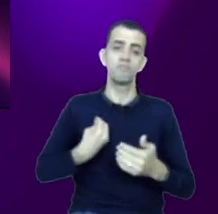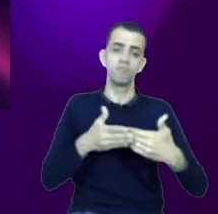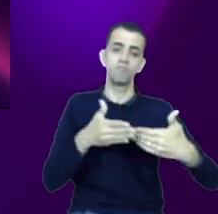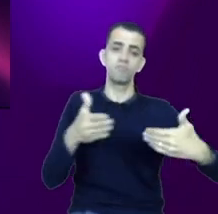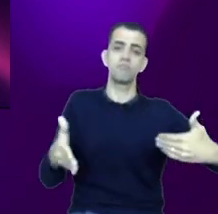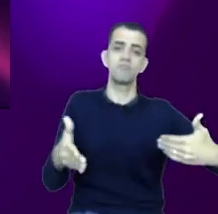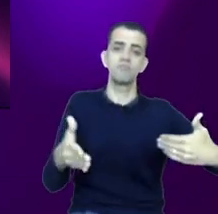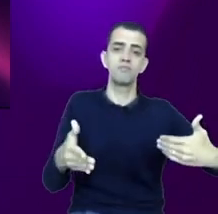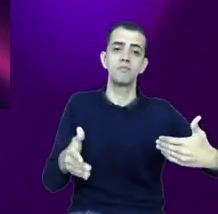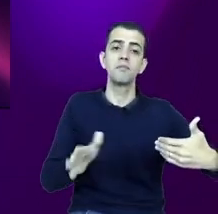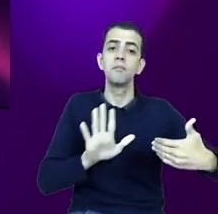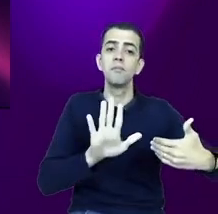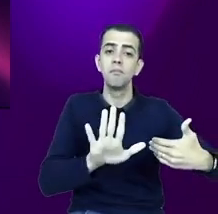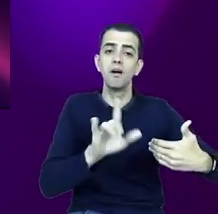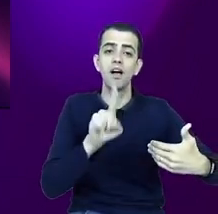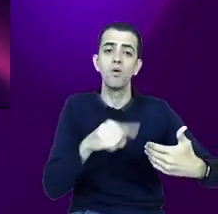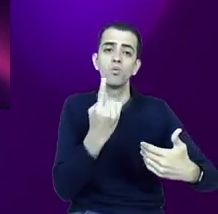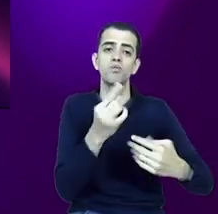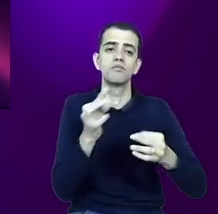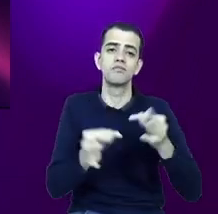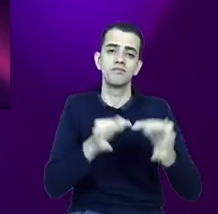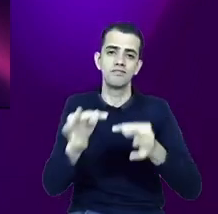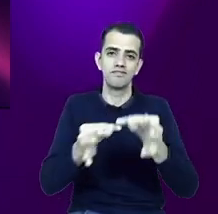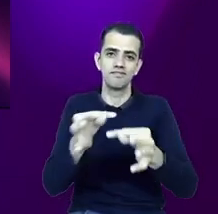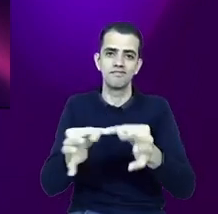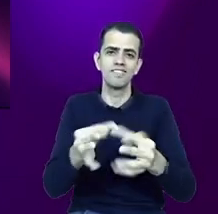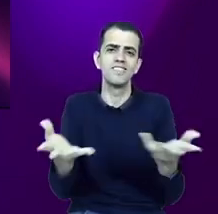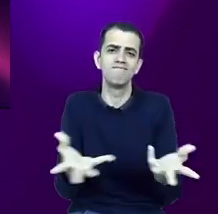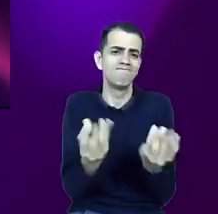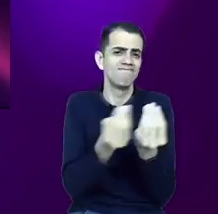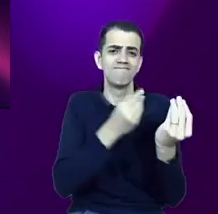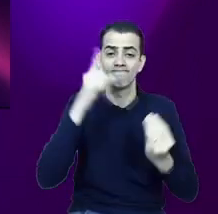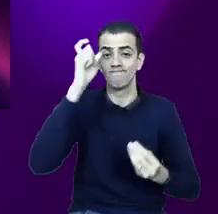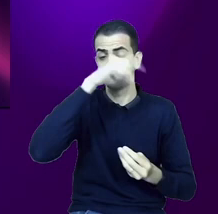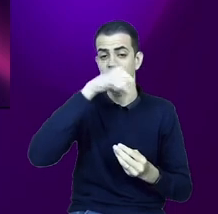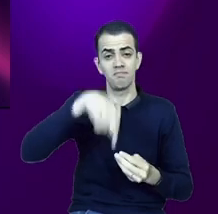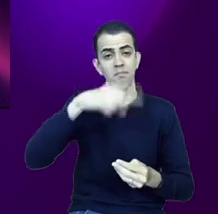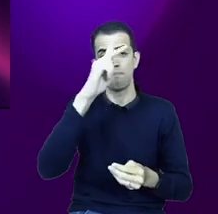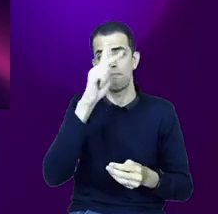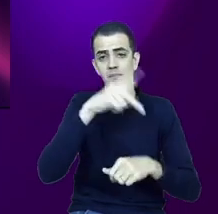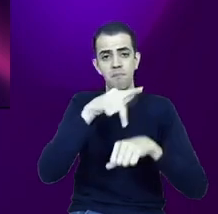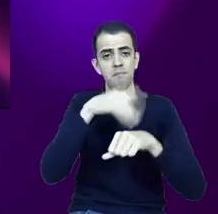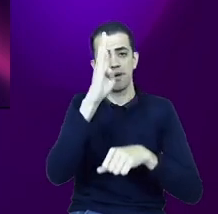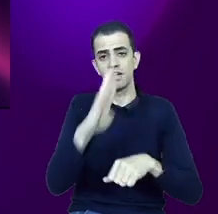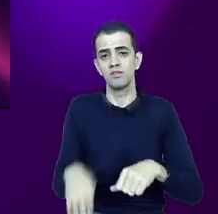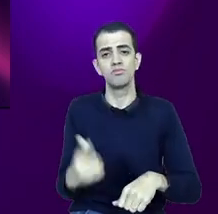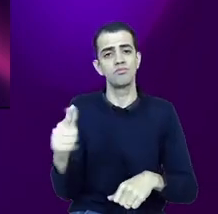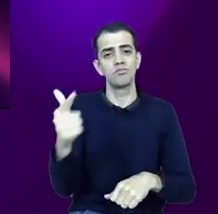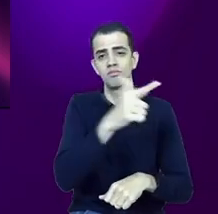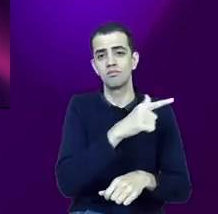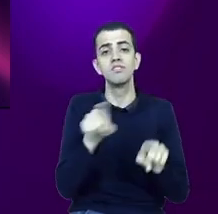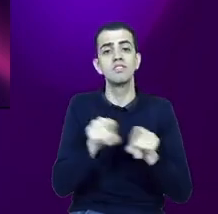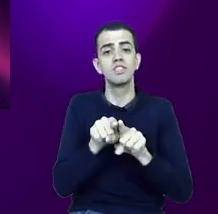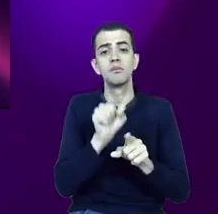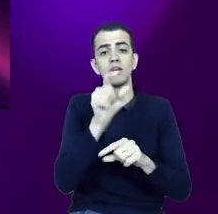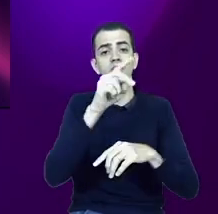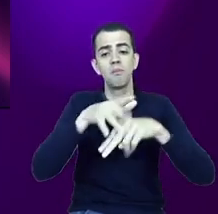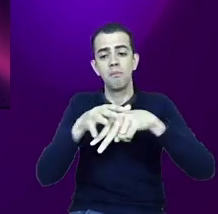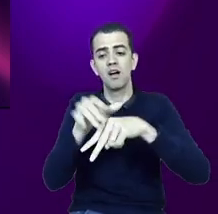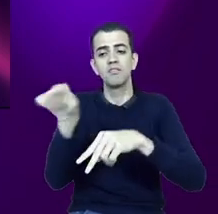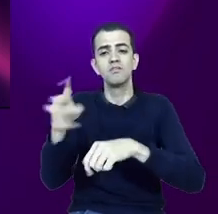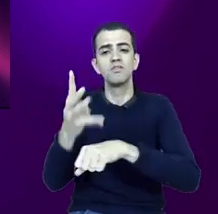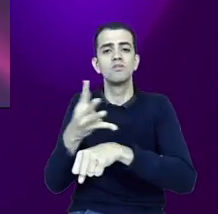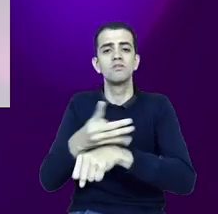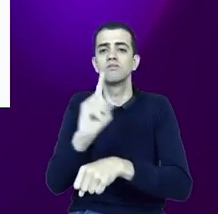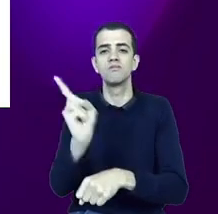um tratamento hoje ainda muito difícil, não disponível no Brasil, e difícil do paciente tolerar em termos de